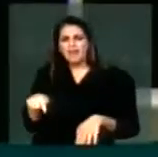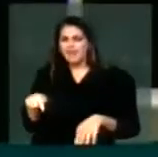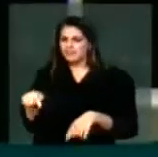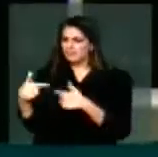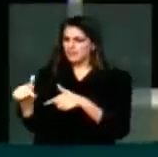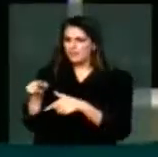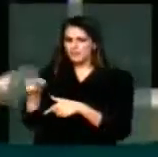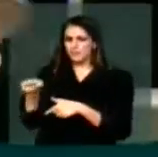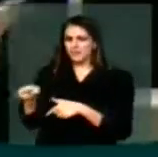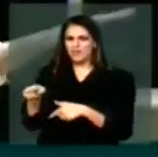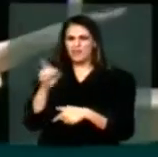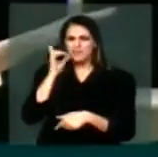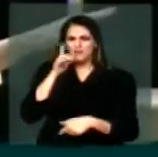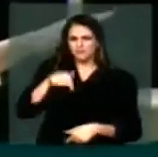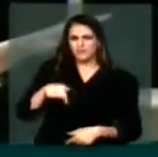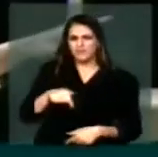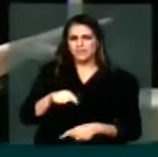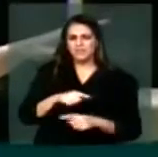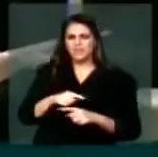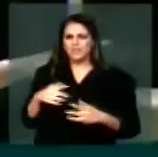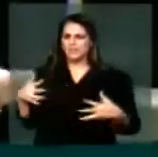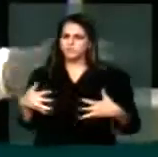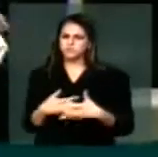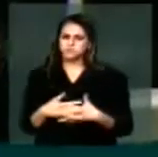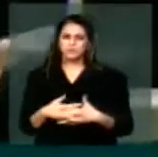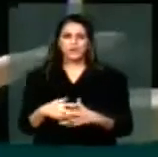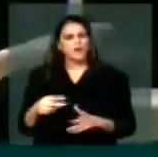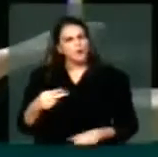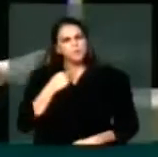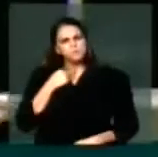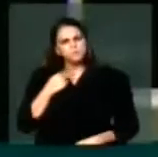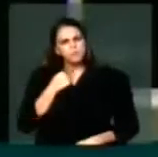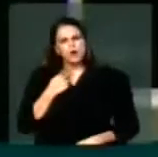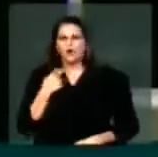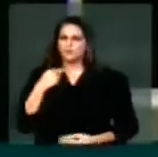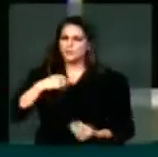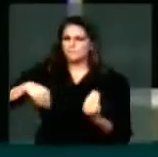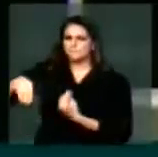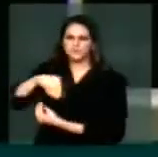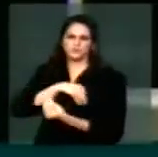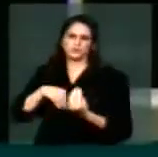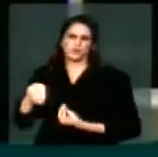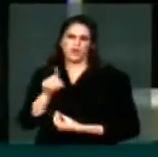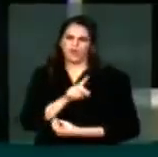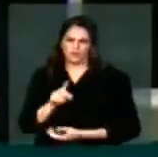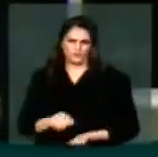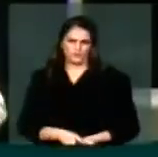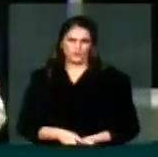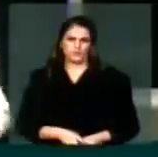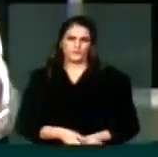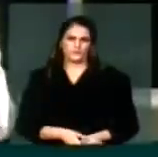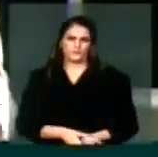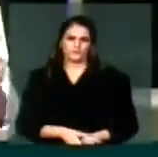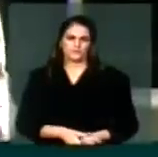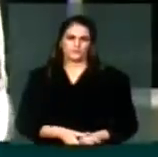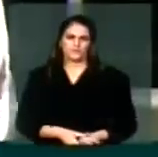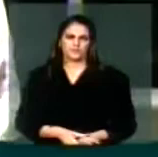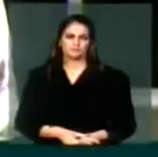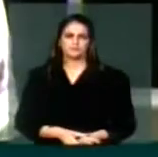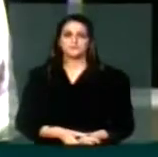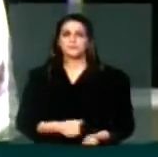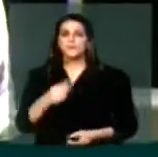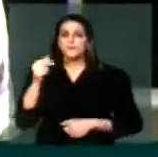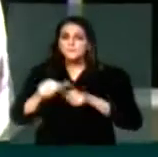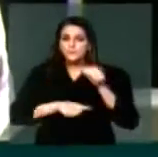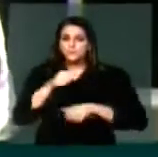instituições brasileiras. Não há que misturar esses botões, não há que misturar essas linhas. E por isso, a reforma política